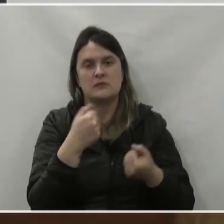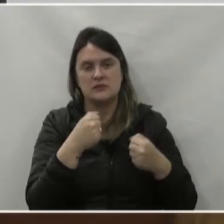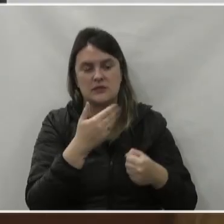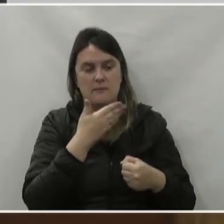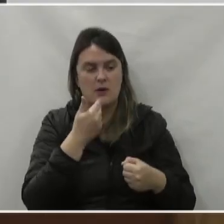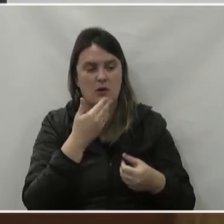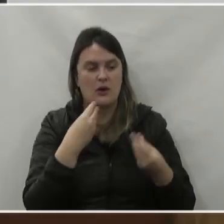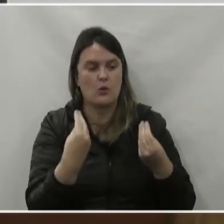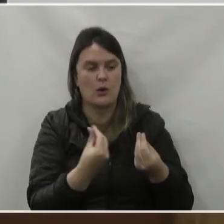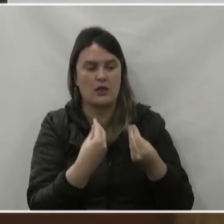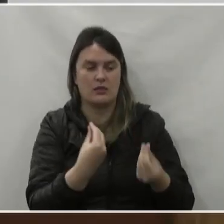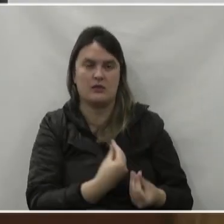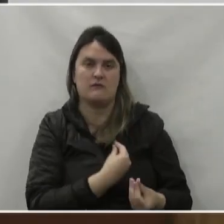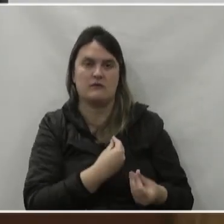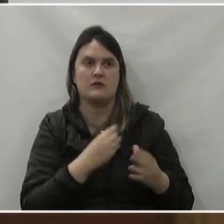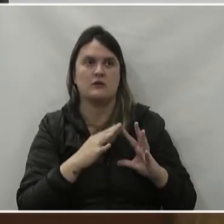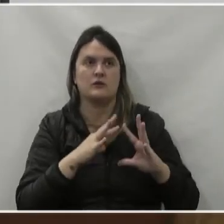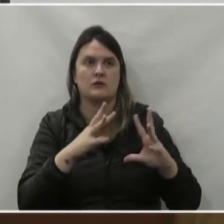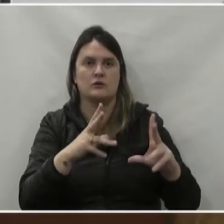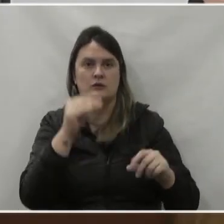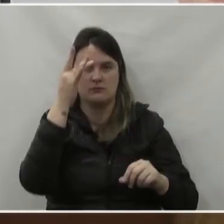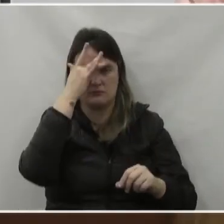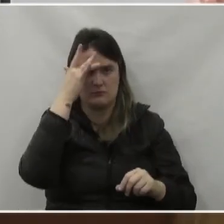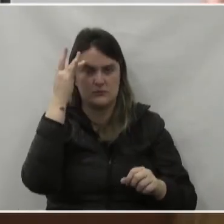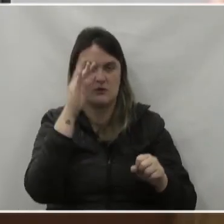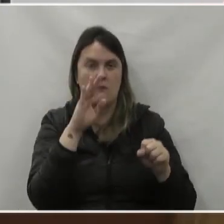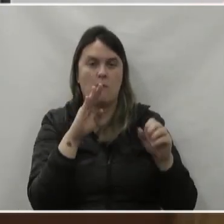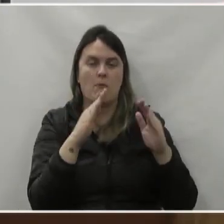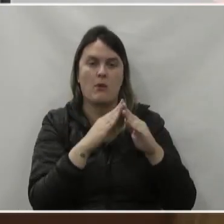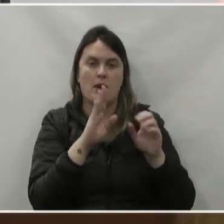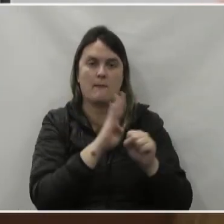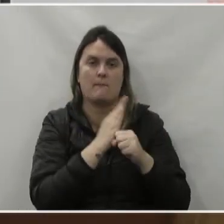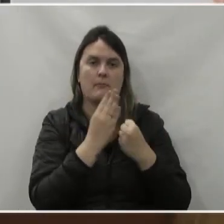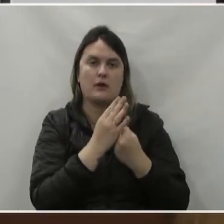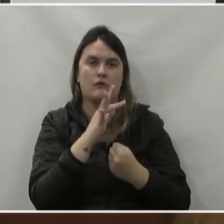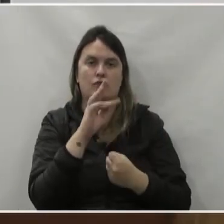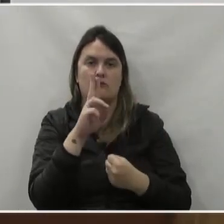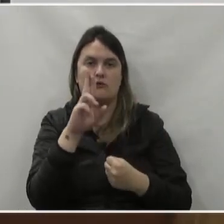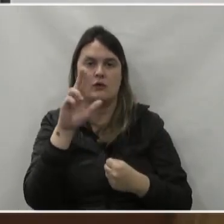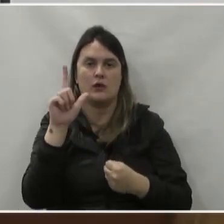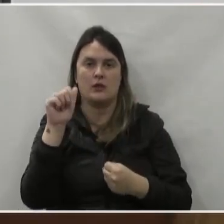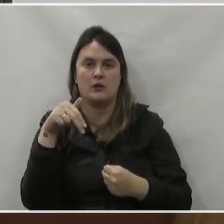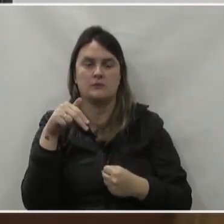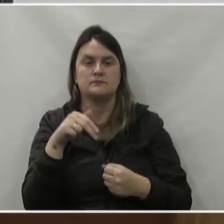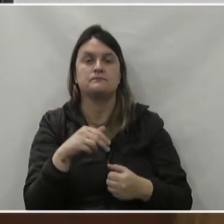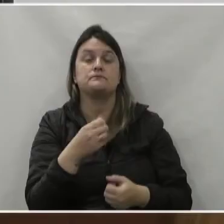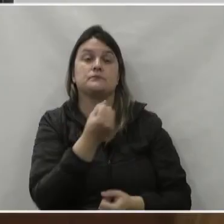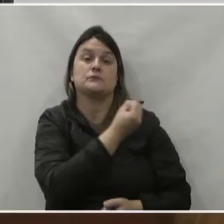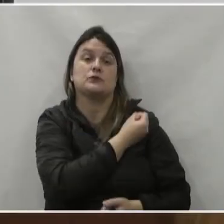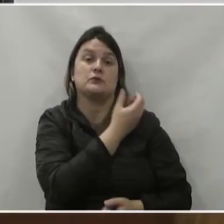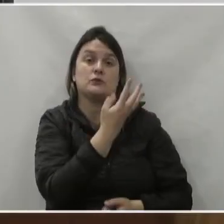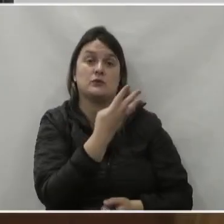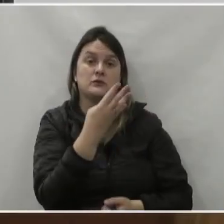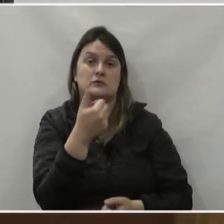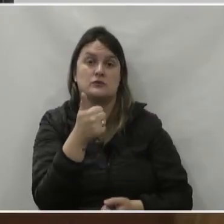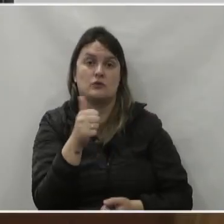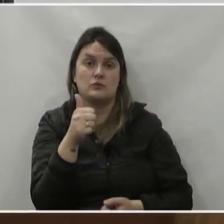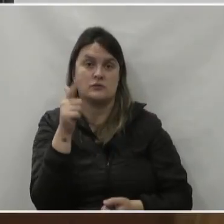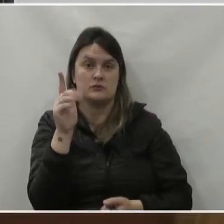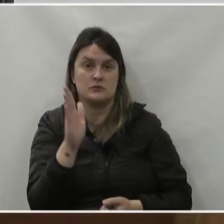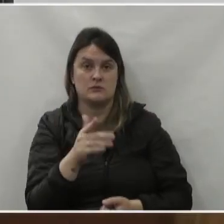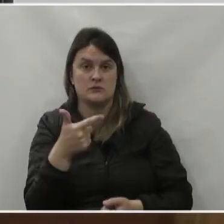a qualidade de vida ali a todos os moradores do bairro Furlan, São Gabriel. E a indicação número 411 de